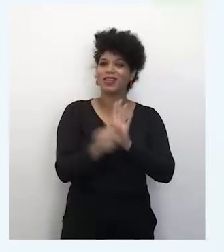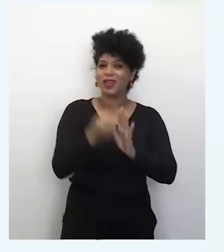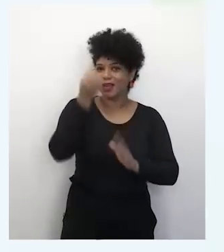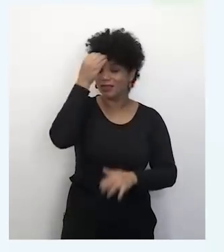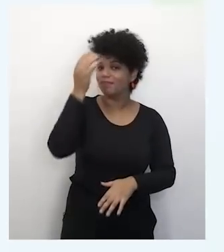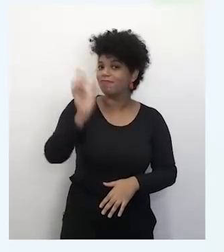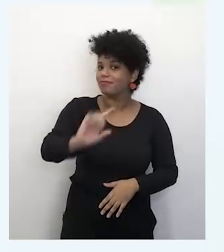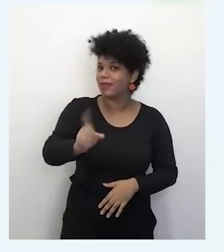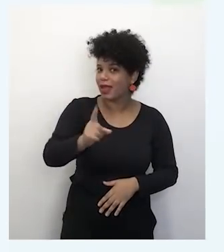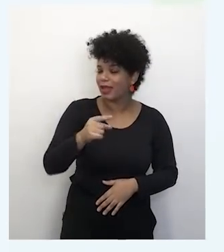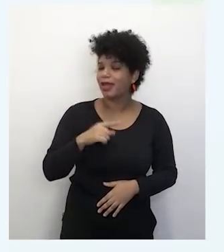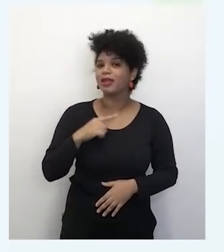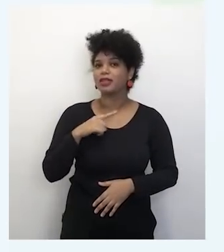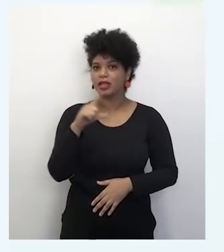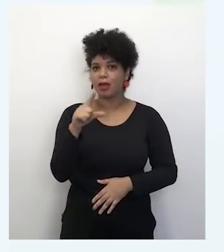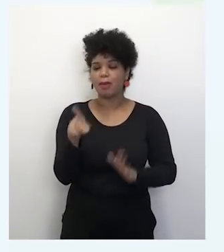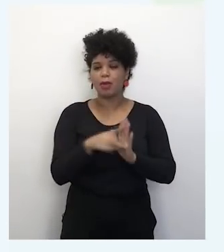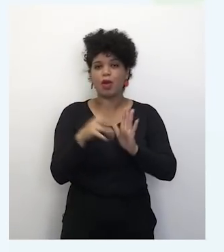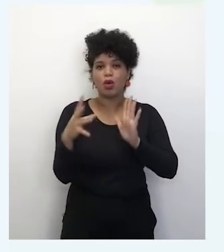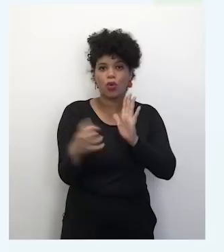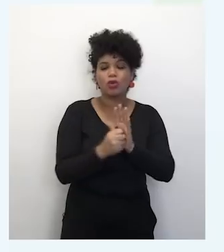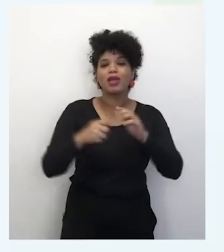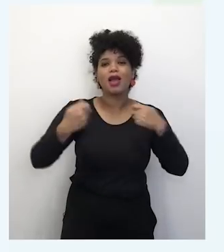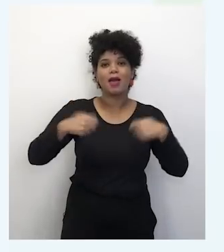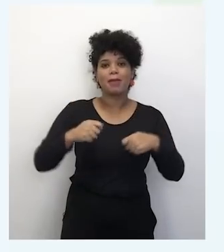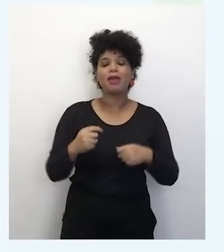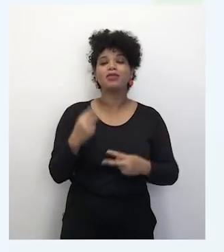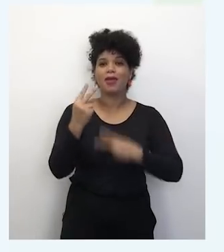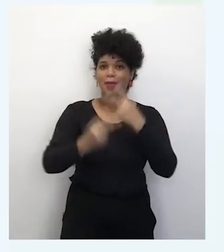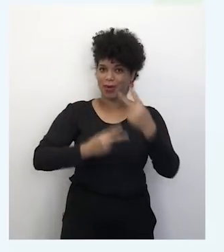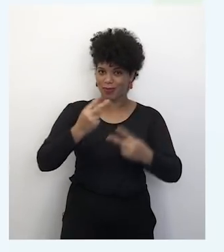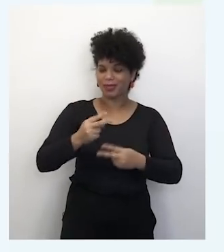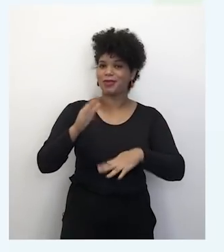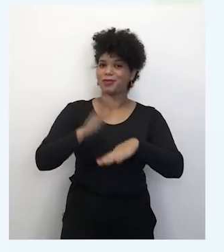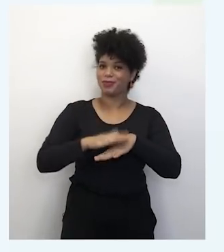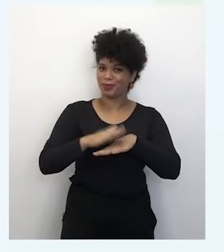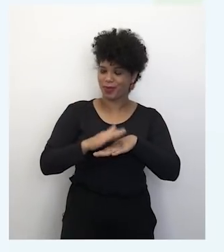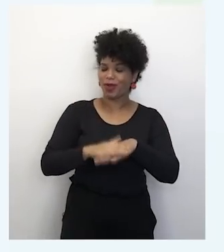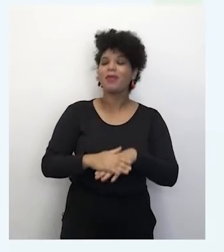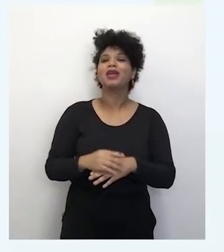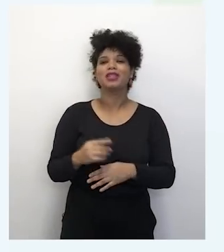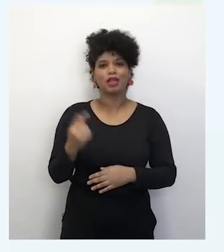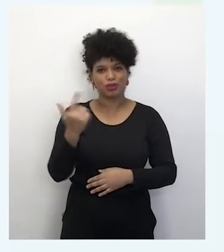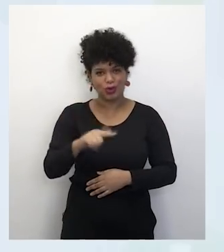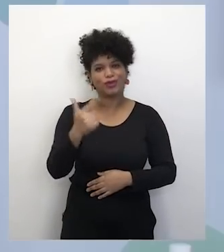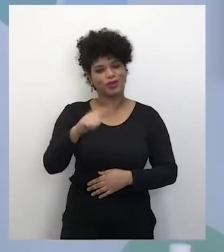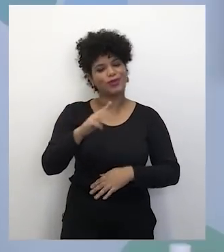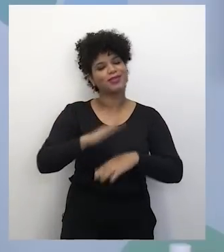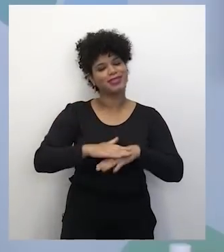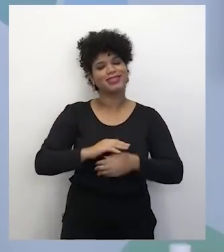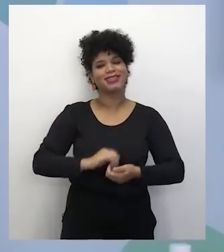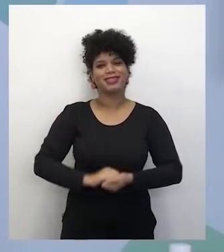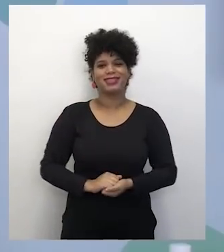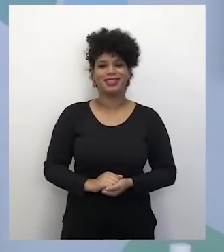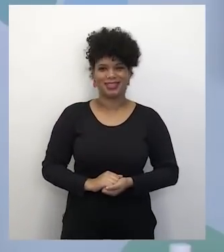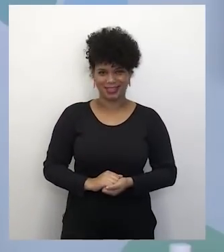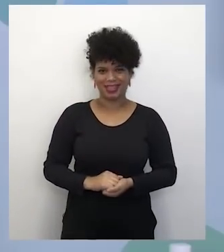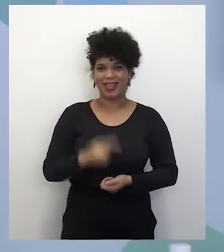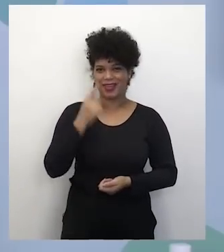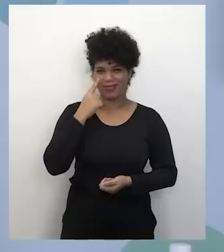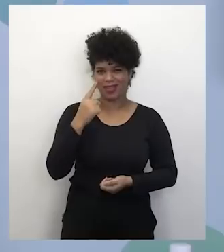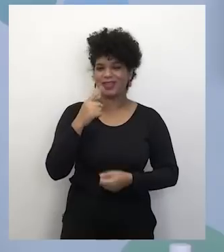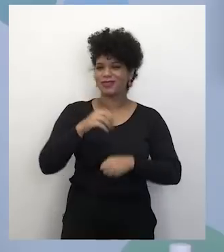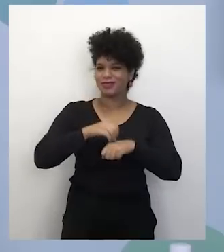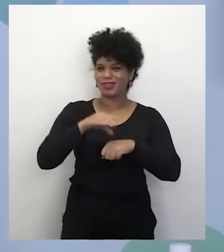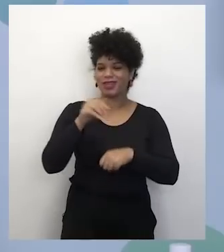esqueça, esse questionário tem que ser preenchido bimestralmente, ou seja, todos os bimestres. Então está aí o recado